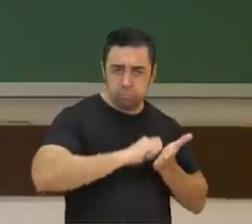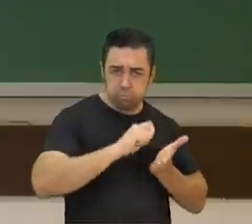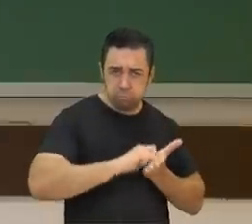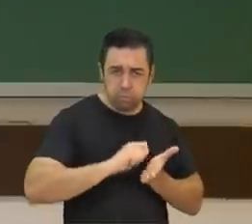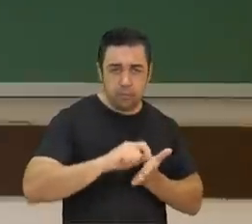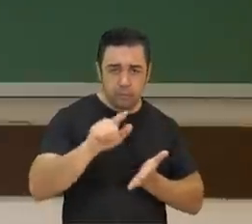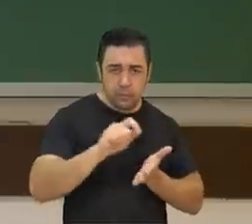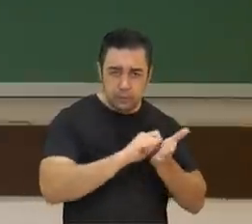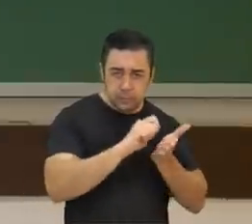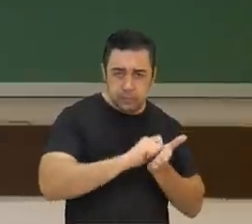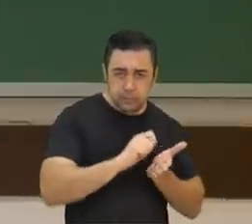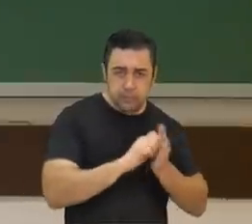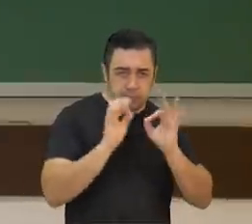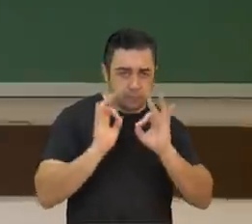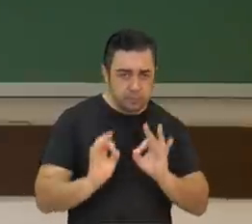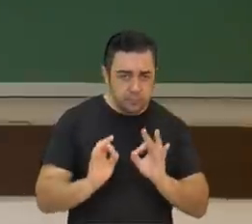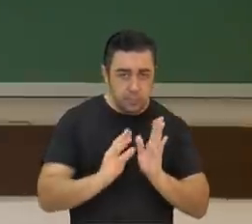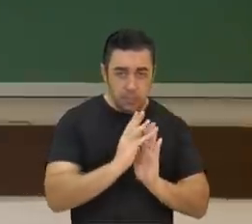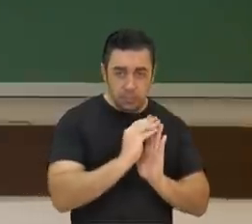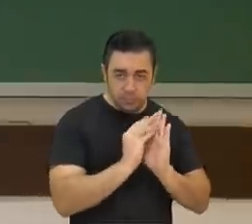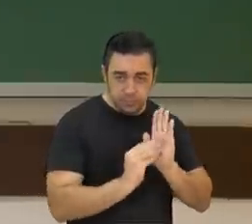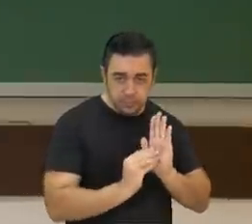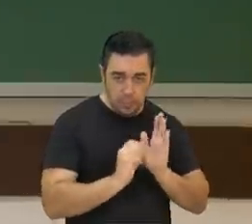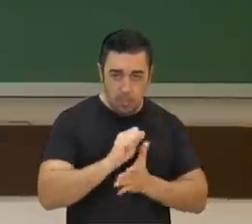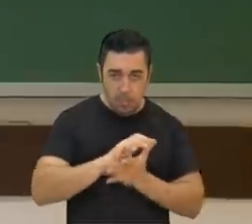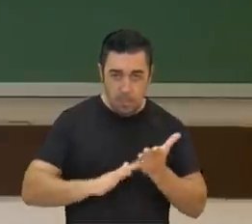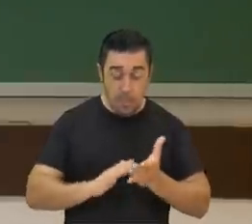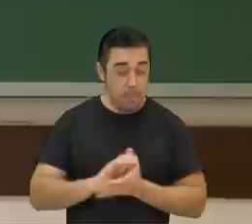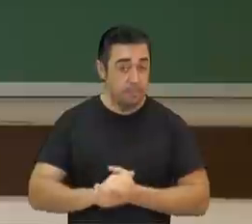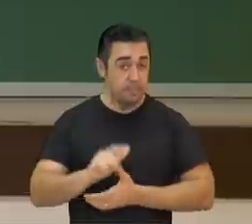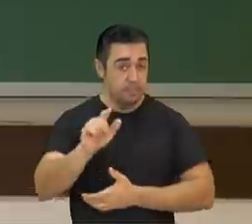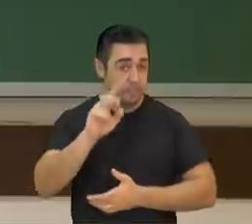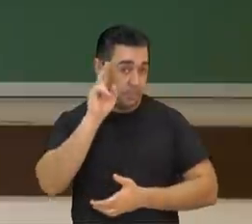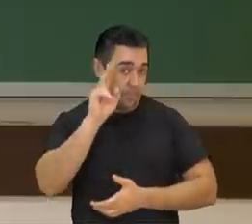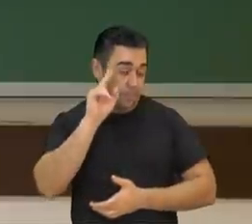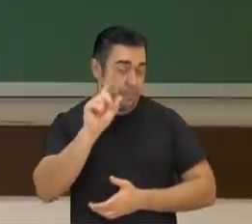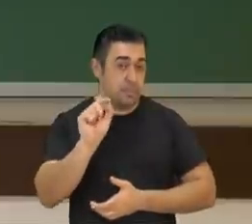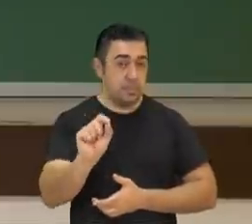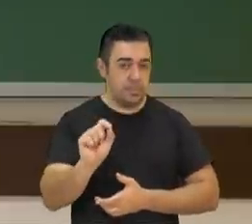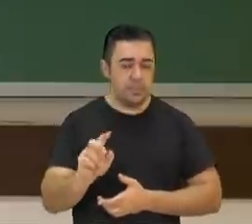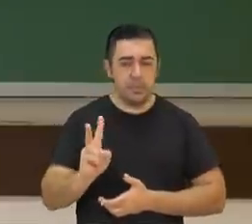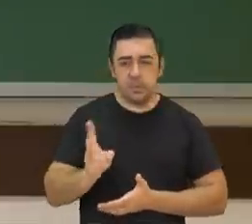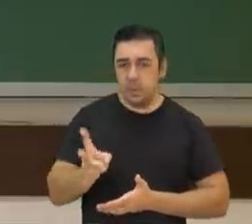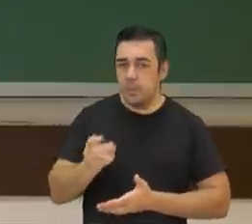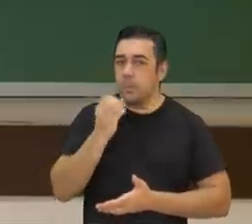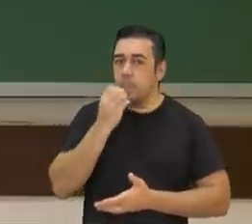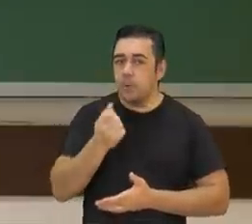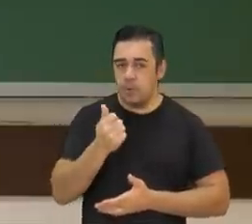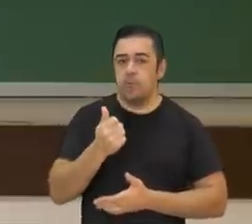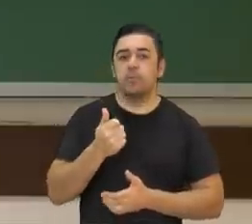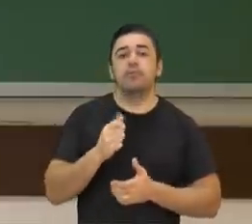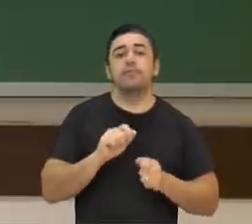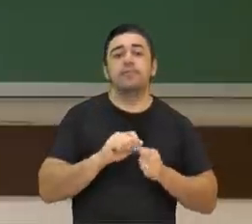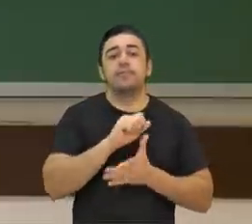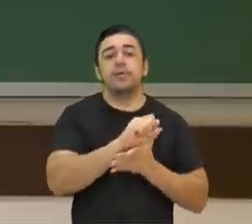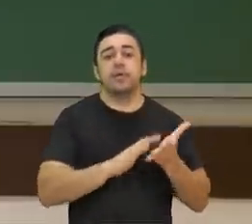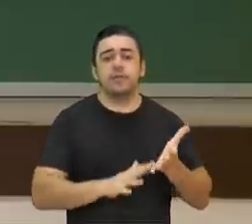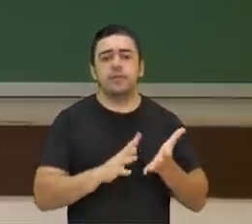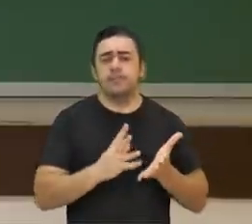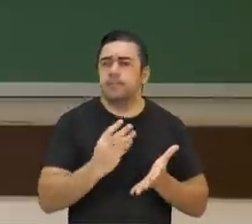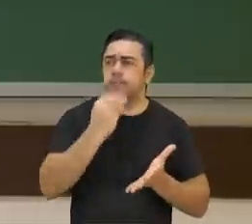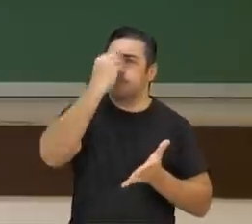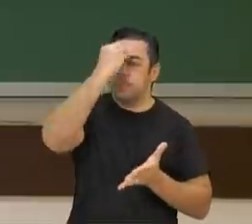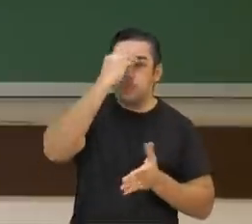estão anotando aí os conteúdos, as atividades. Lembrando que é sempre muito bom fazer os exercícios para poder fixar os conceitos, para